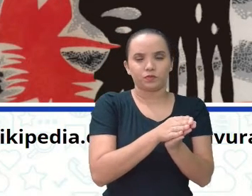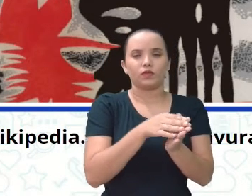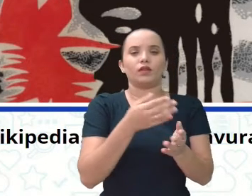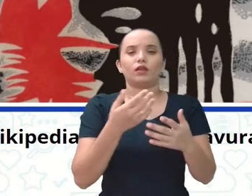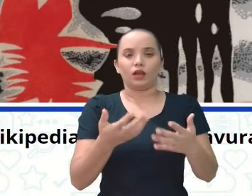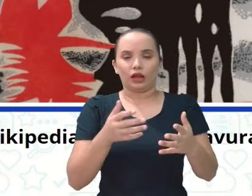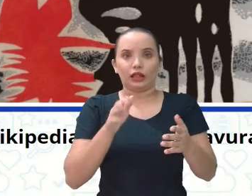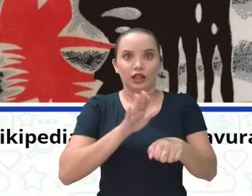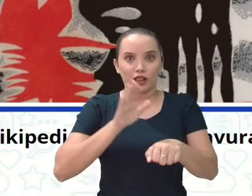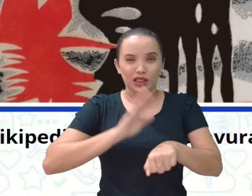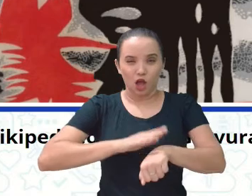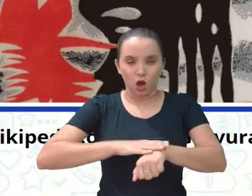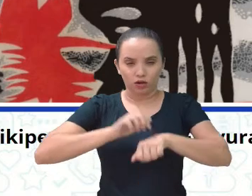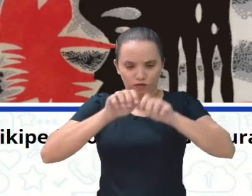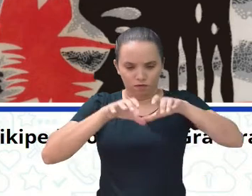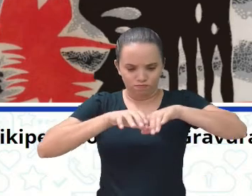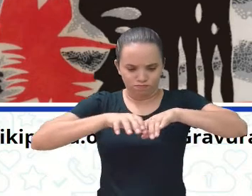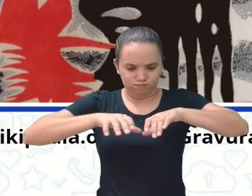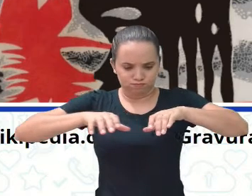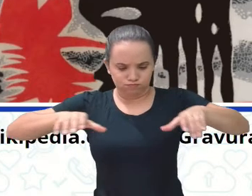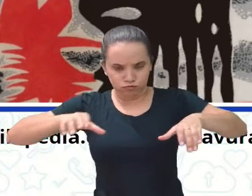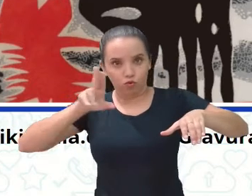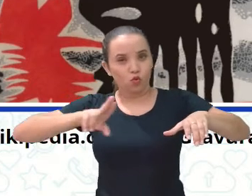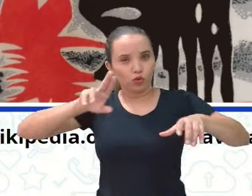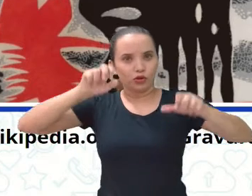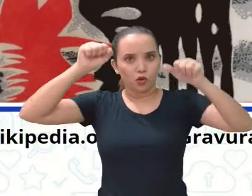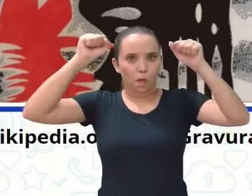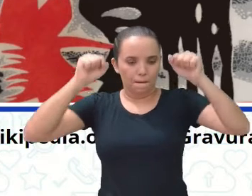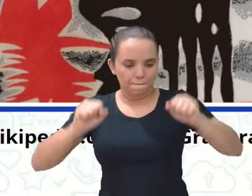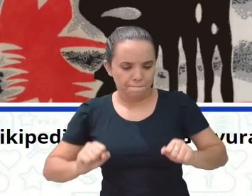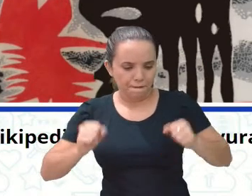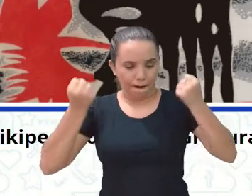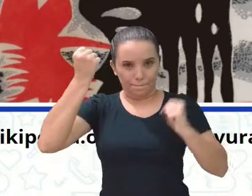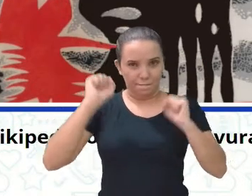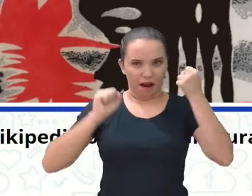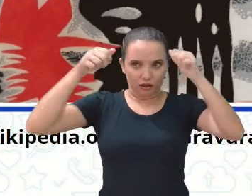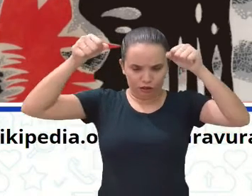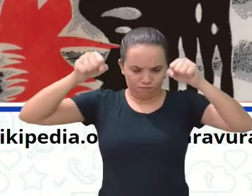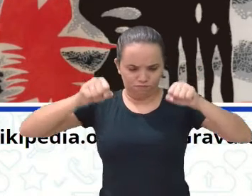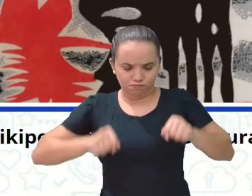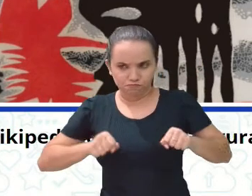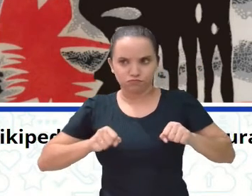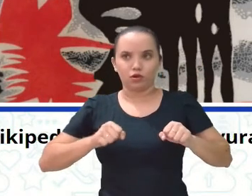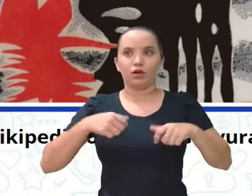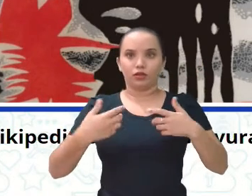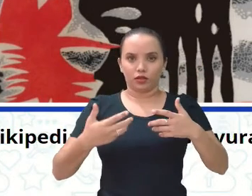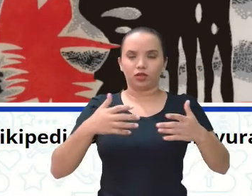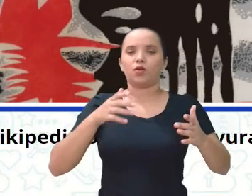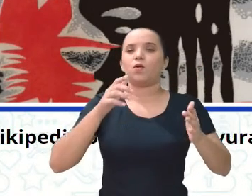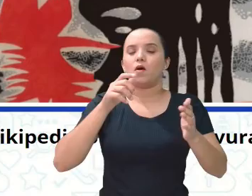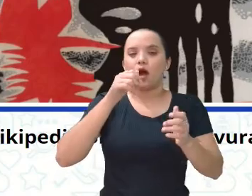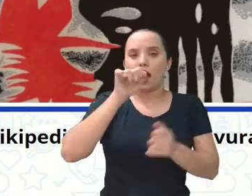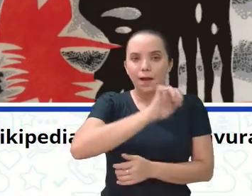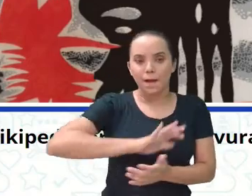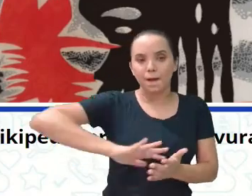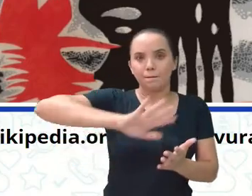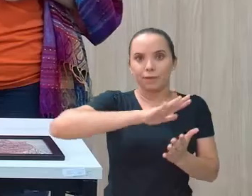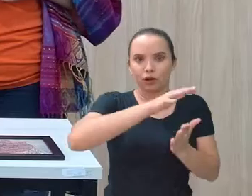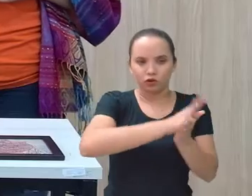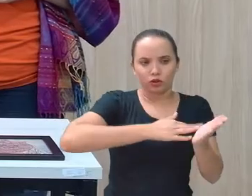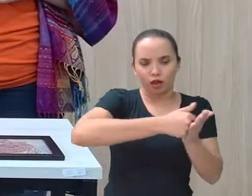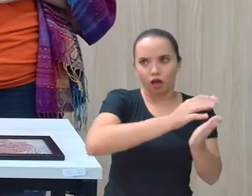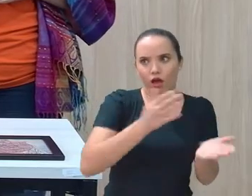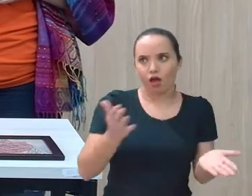aplicar pressão com uma prensa, né, sobre essa folha, a imagem é transferida para o papel. Ô,